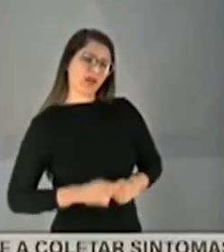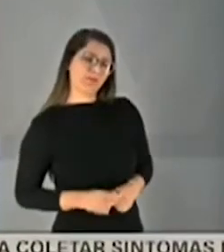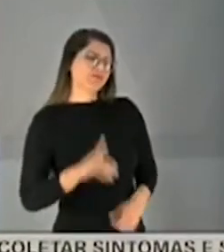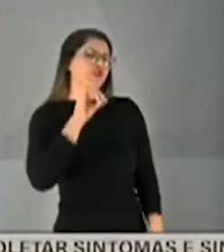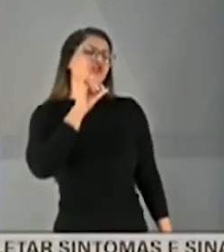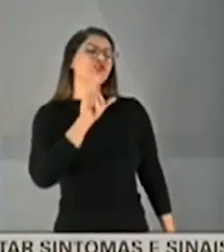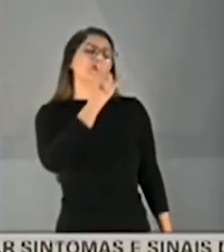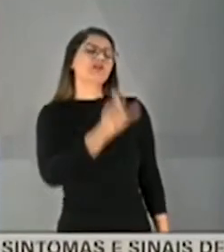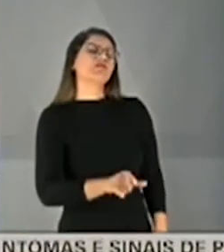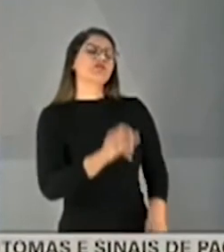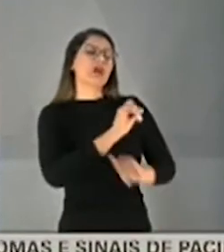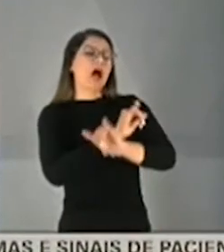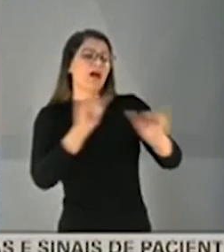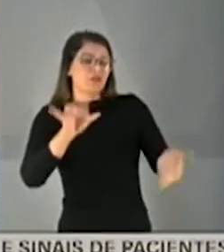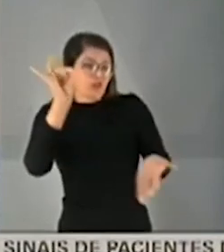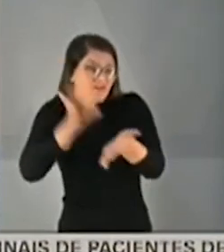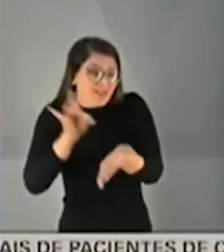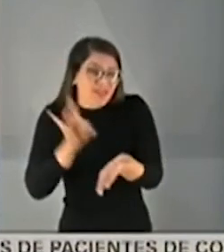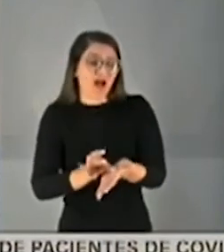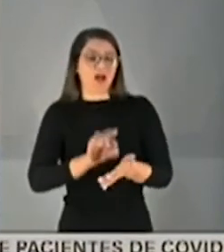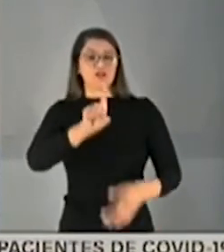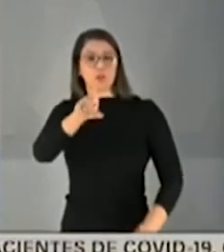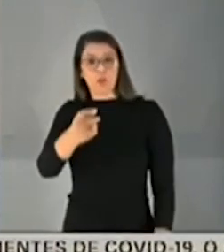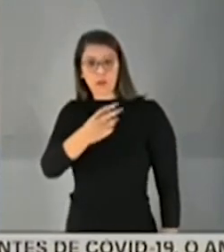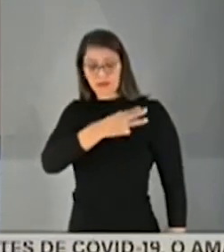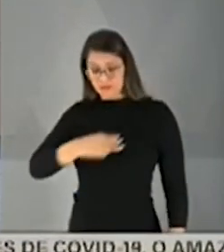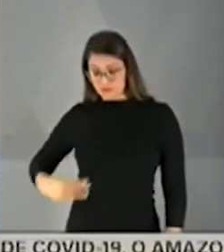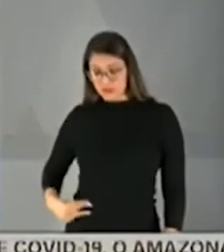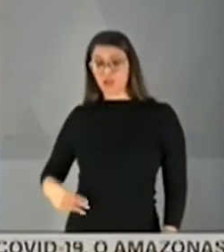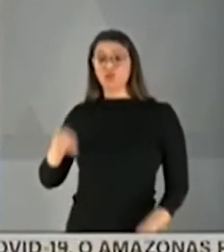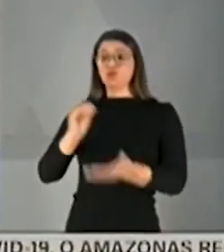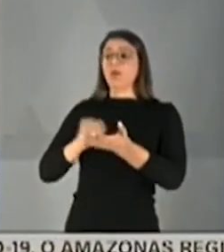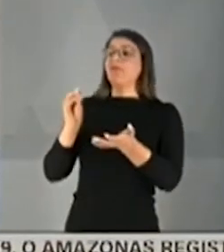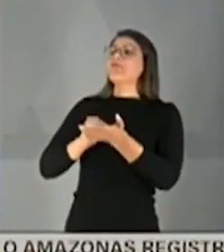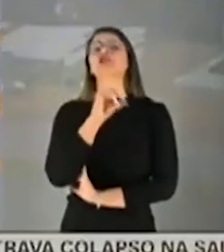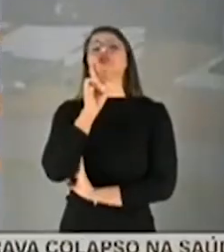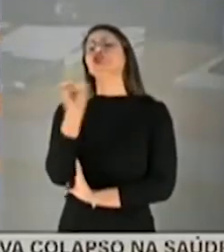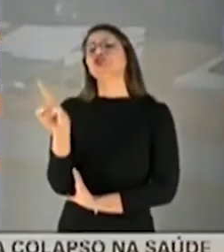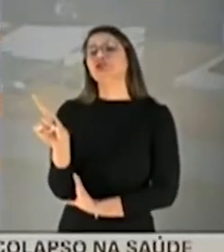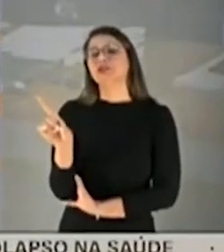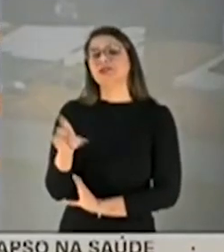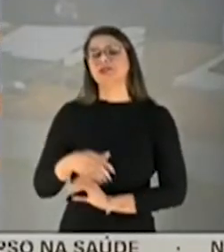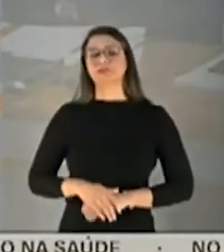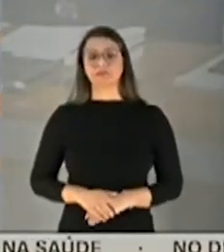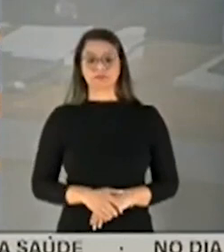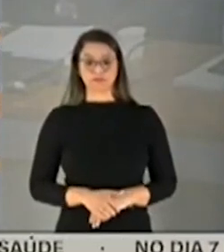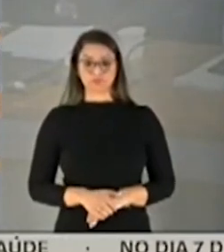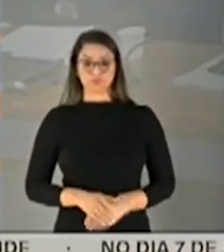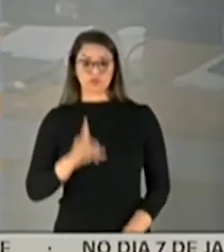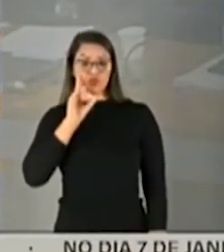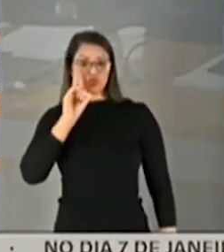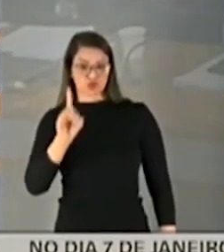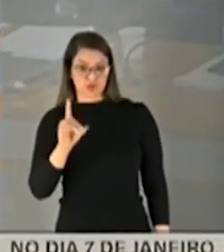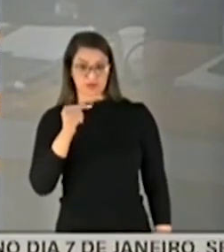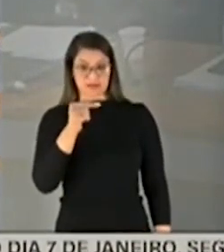dia Vossa Excelência informou mesmo o ex-ministro Pazuello sobre o desabastecimento do oxigênio? No dia 7